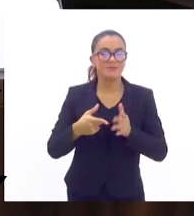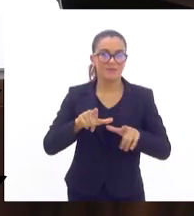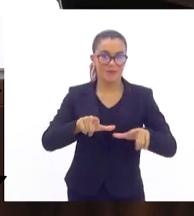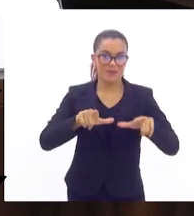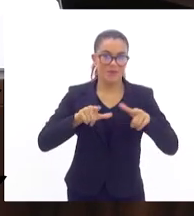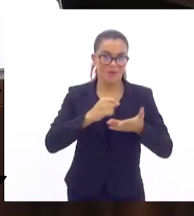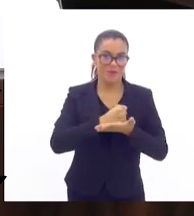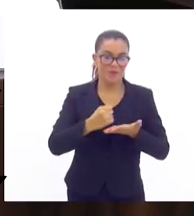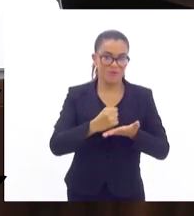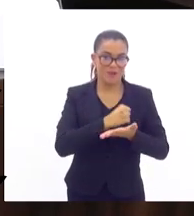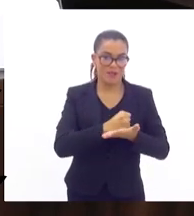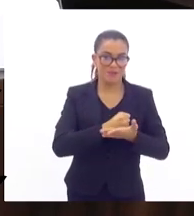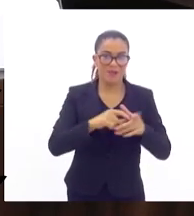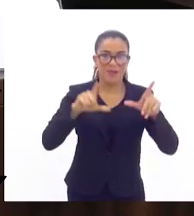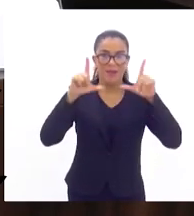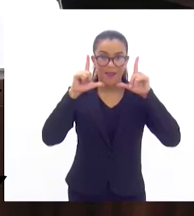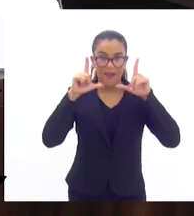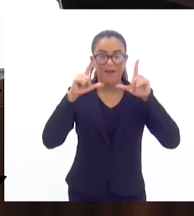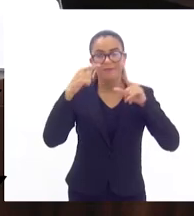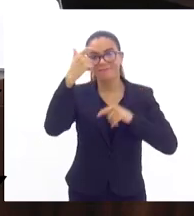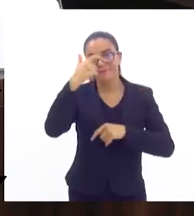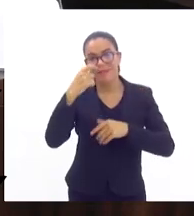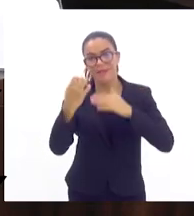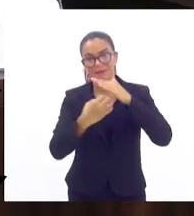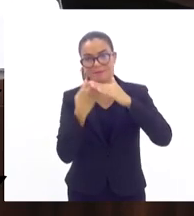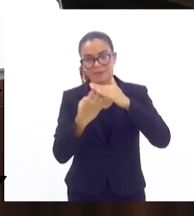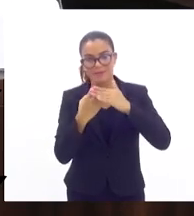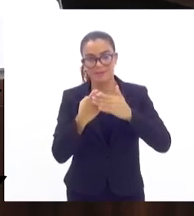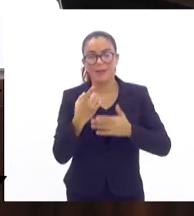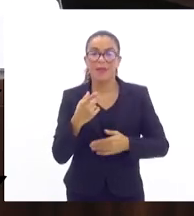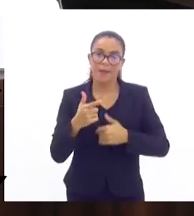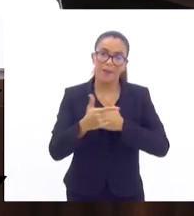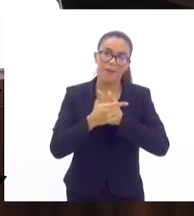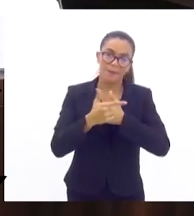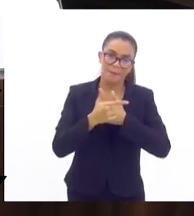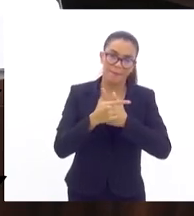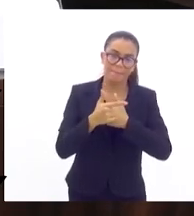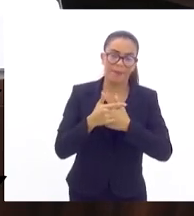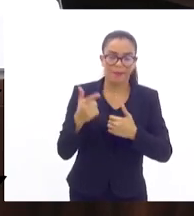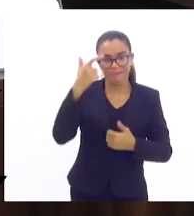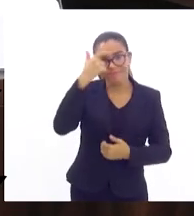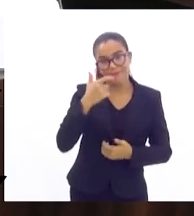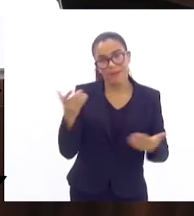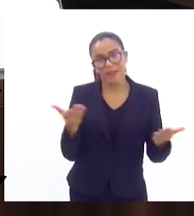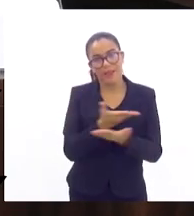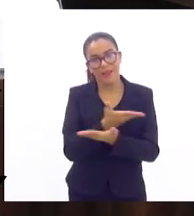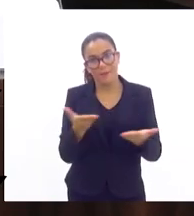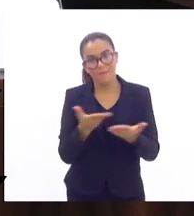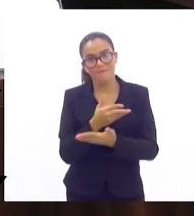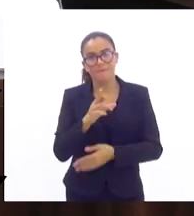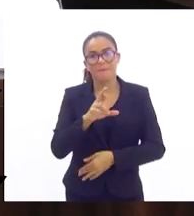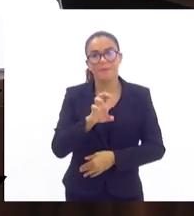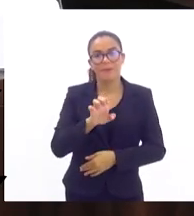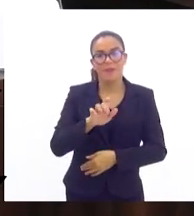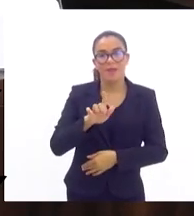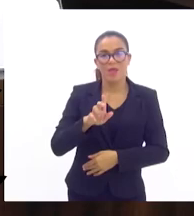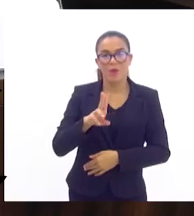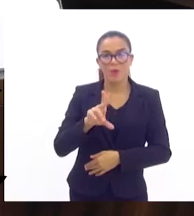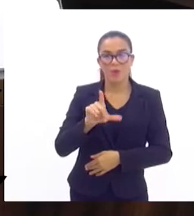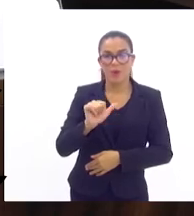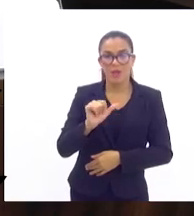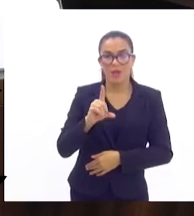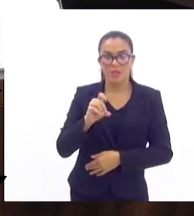cumprido, né, pela concessionária. Então, esse é um papel da agência reguladora. Então, tem muitas coisas que estão escritas lá,